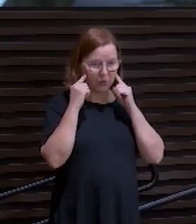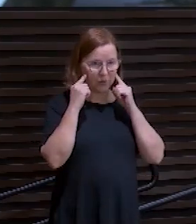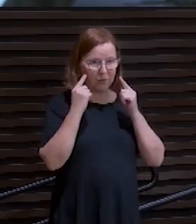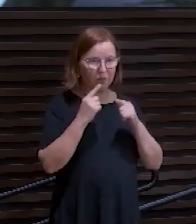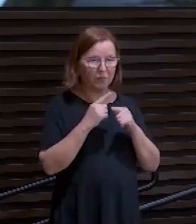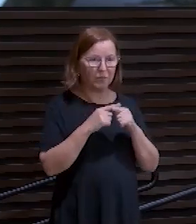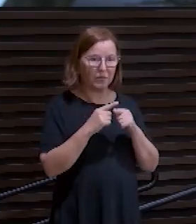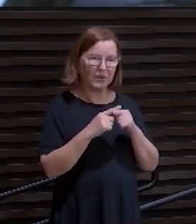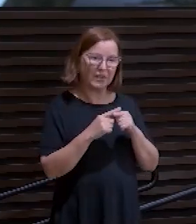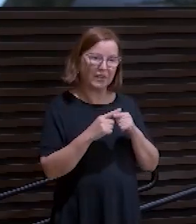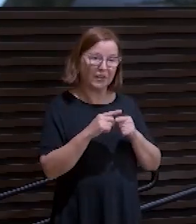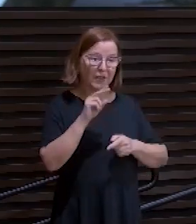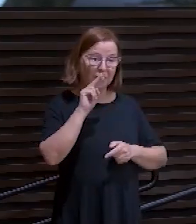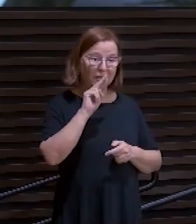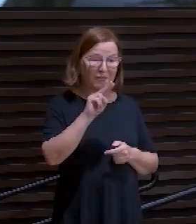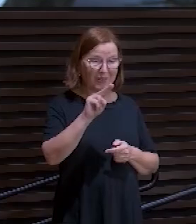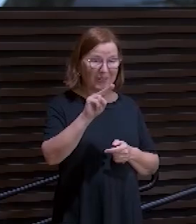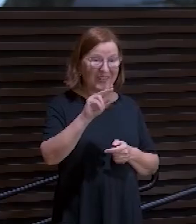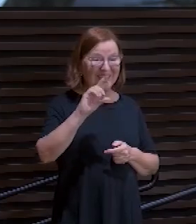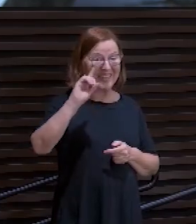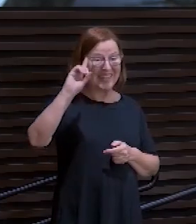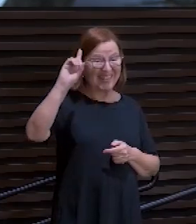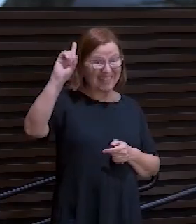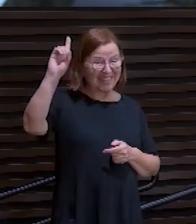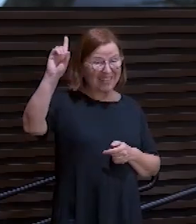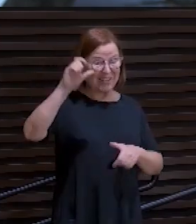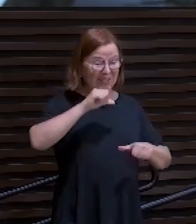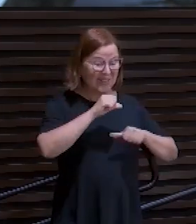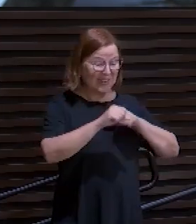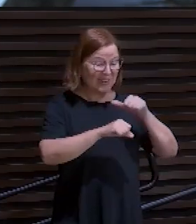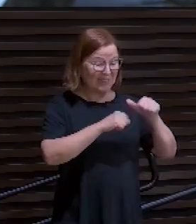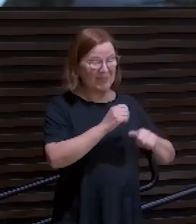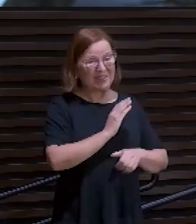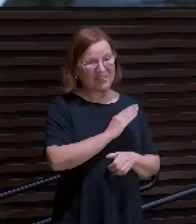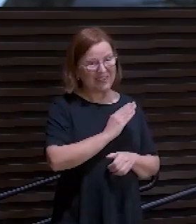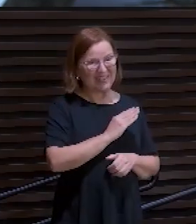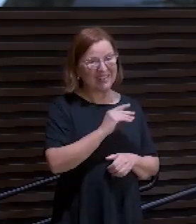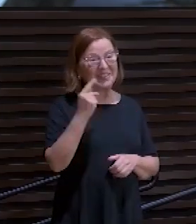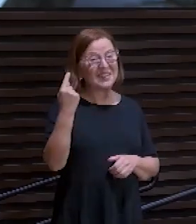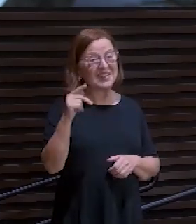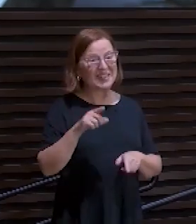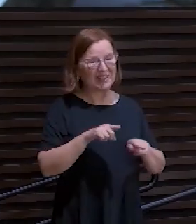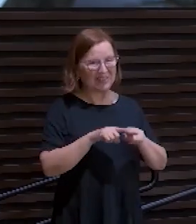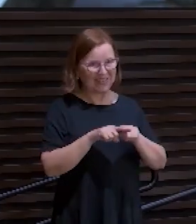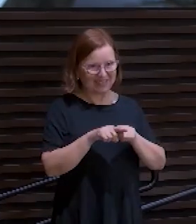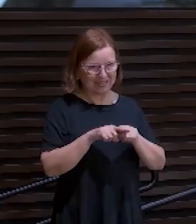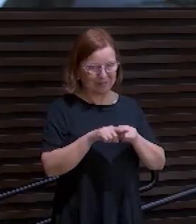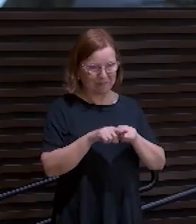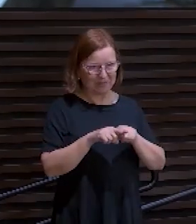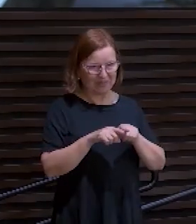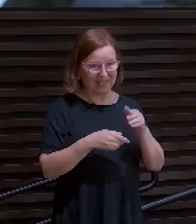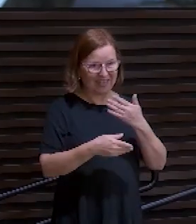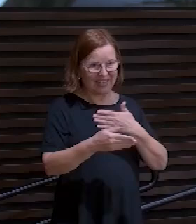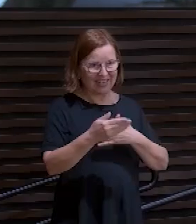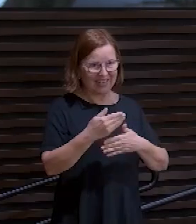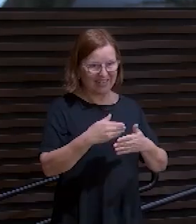que Deus estava tratando o coração dos seus irmãos por meio do seu serviço.